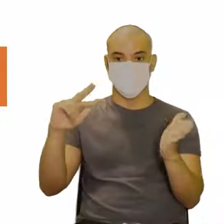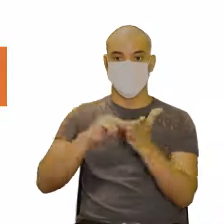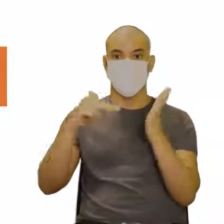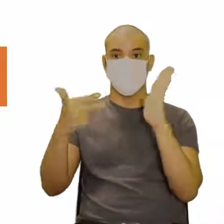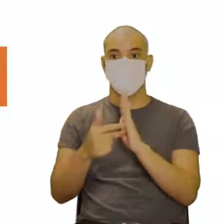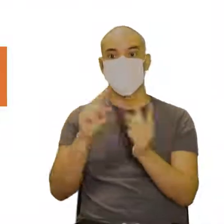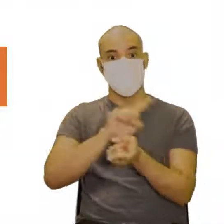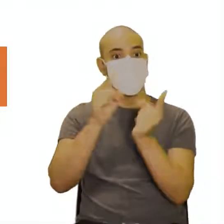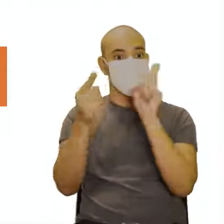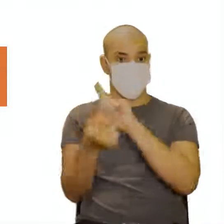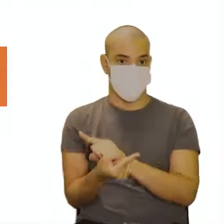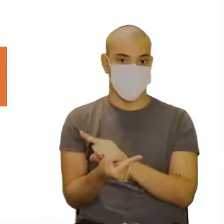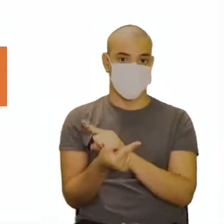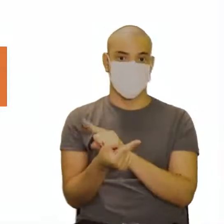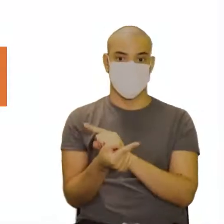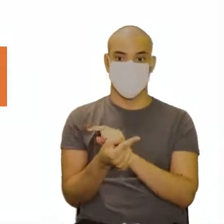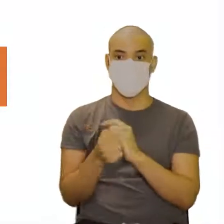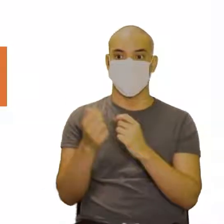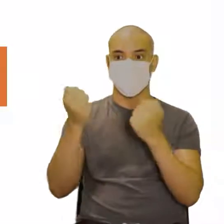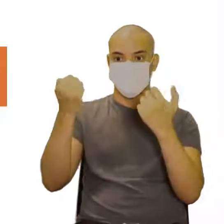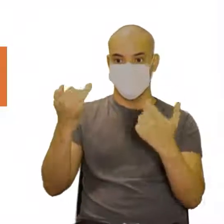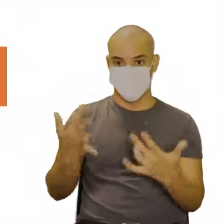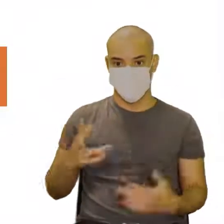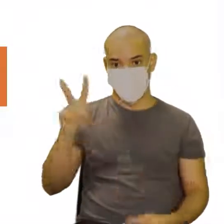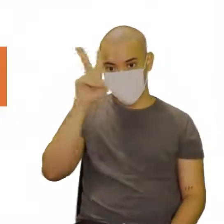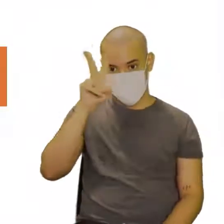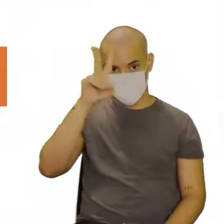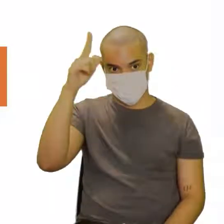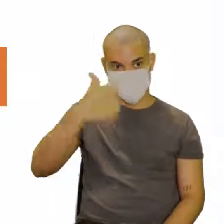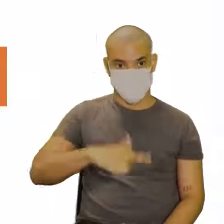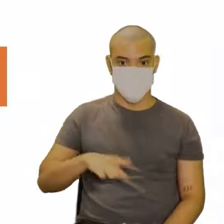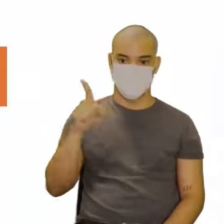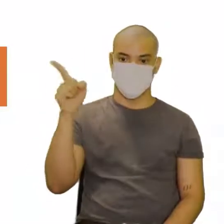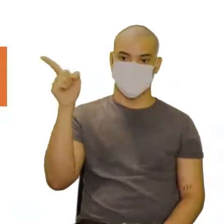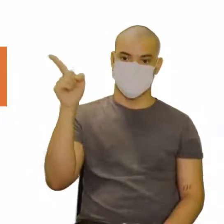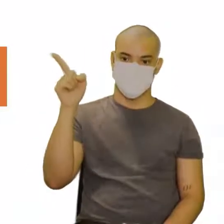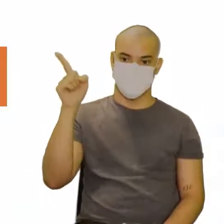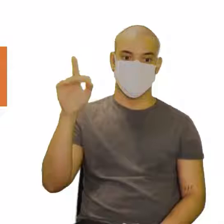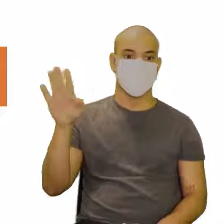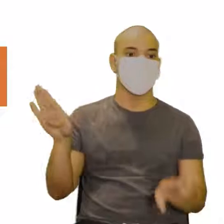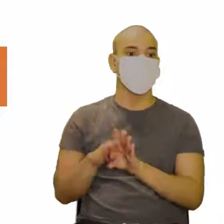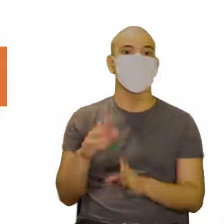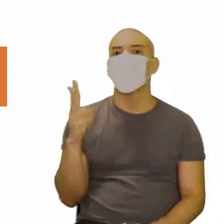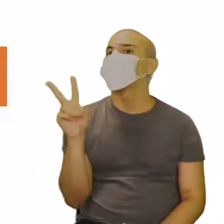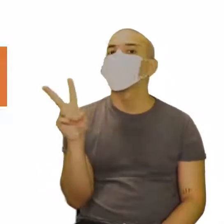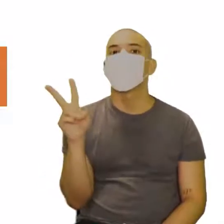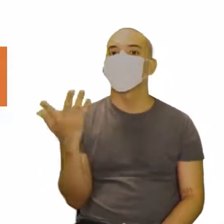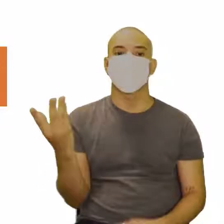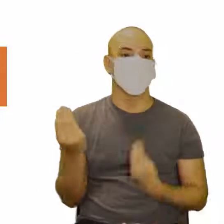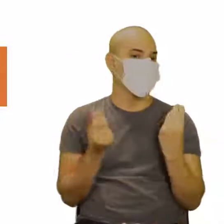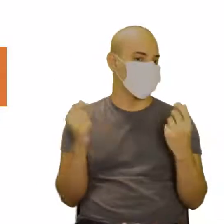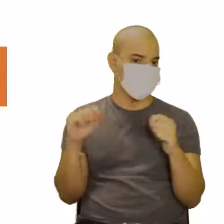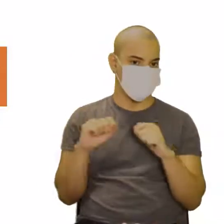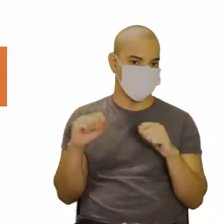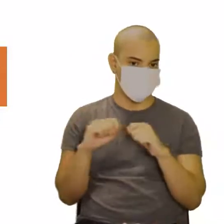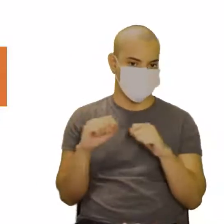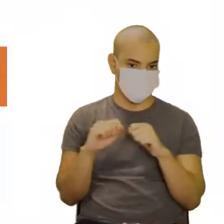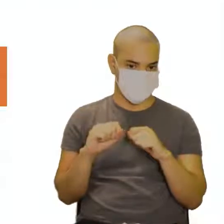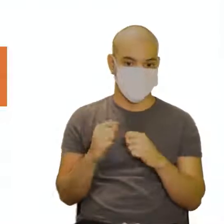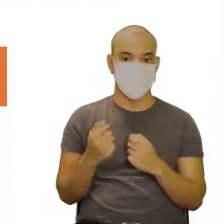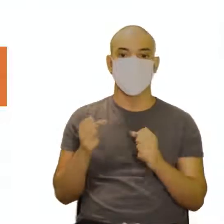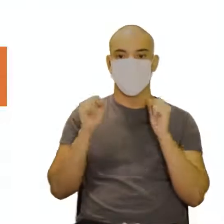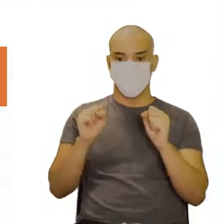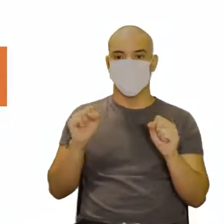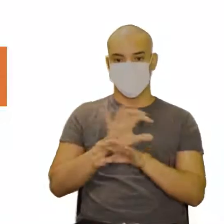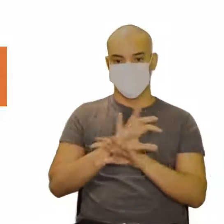dos inversos, como eu falei para vocês, está aí, só para a gente lembrar de novo. E para dois capacitores em série, só dois, pessoal, você pode